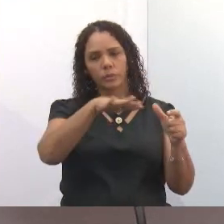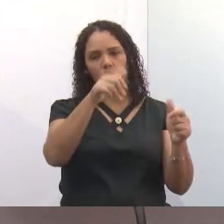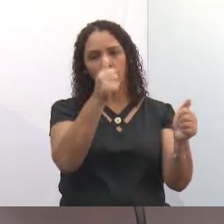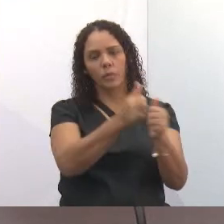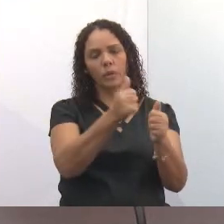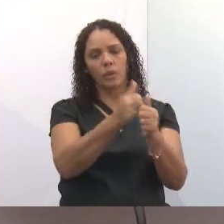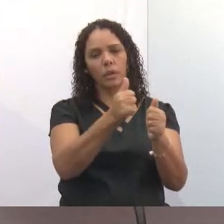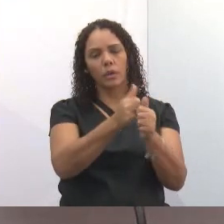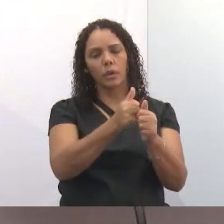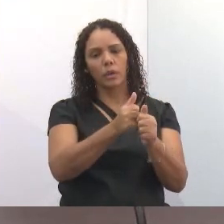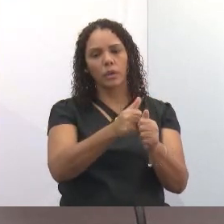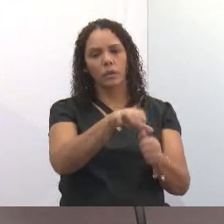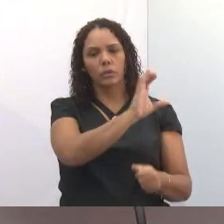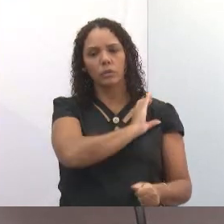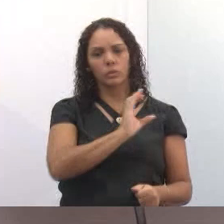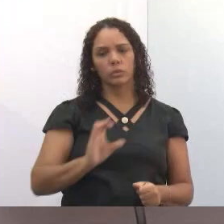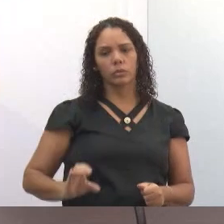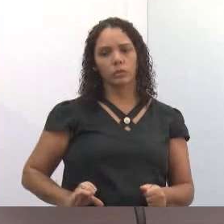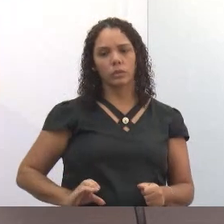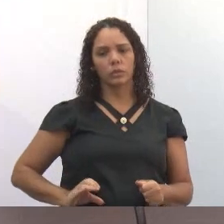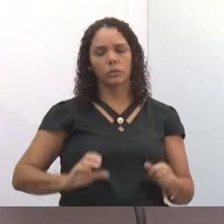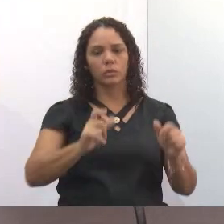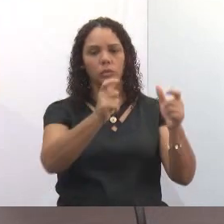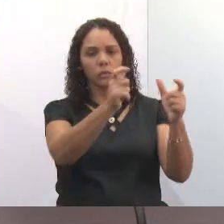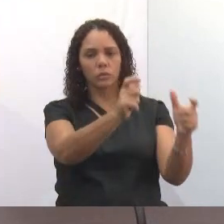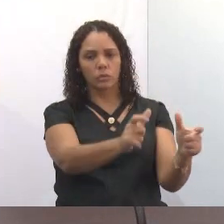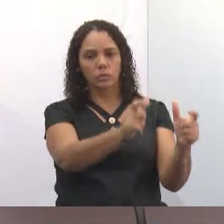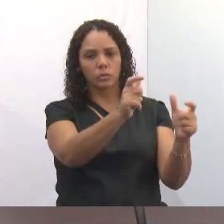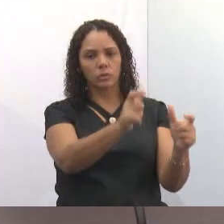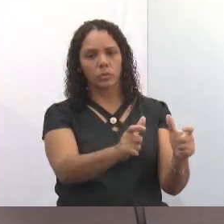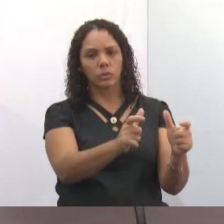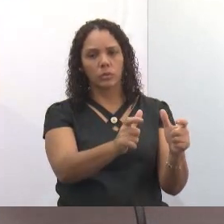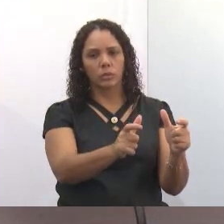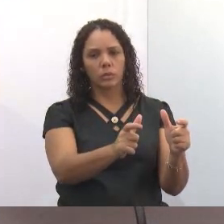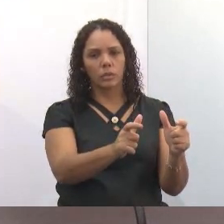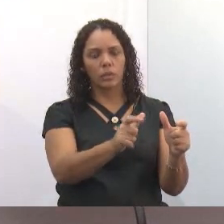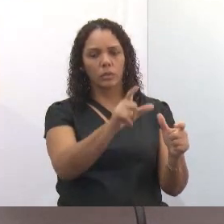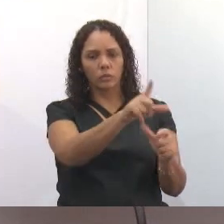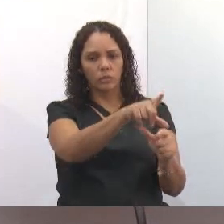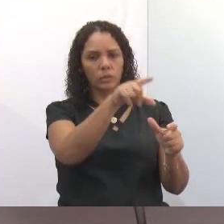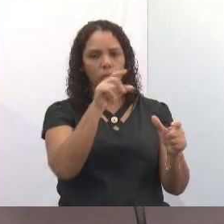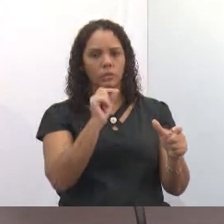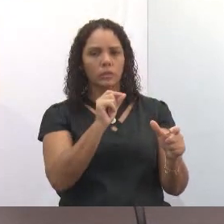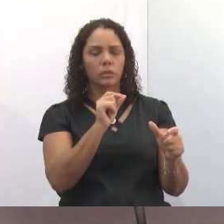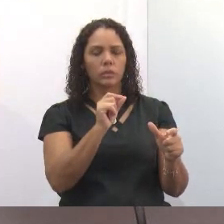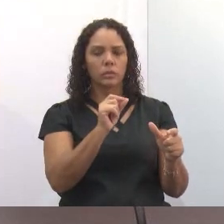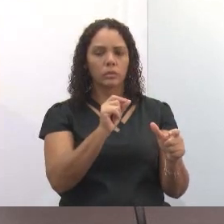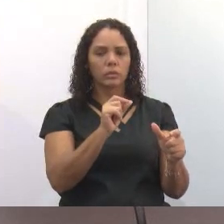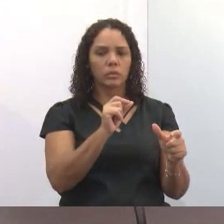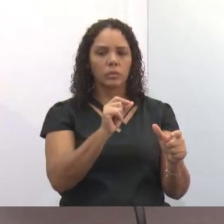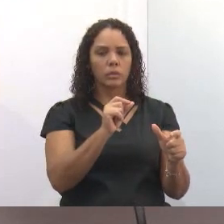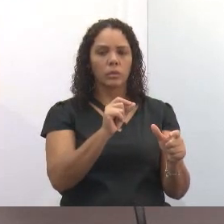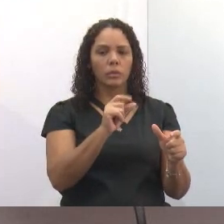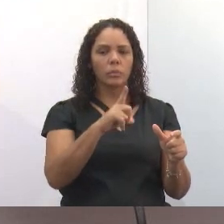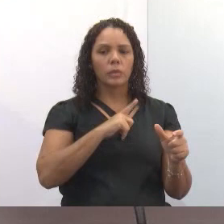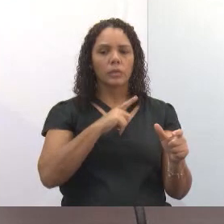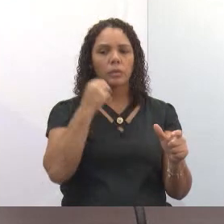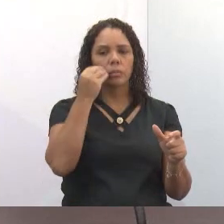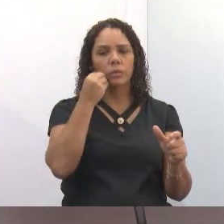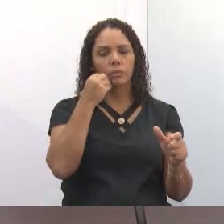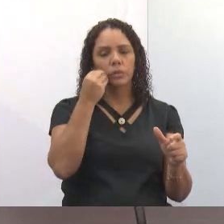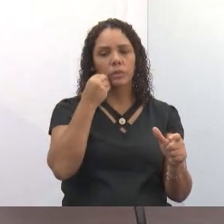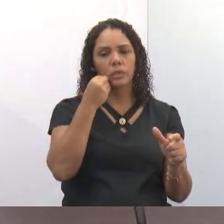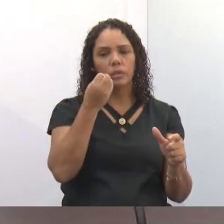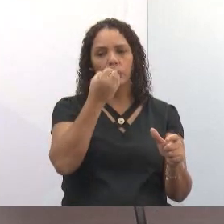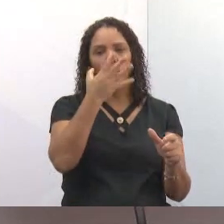Cristo. Esta localização foi cuidadosamente escolhida para proporcionar uma experiência única e agradável